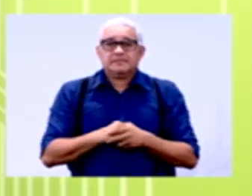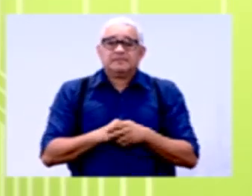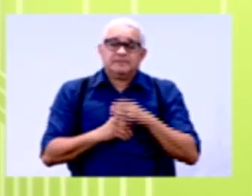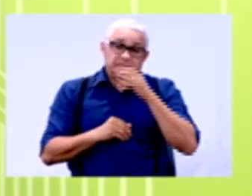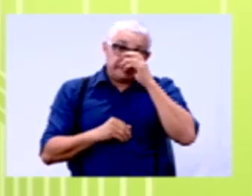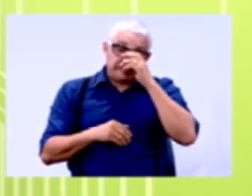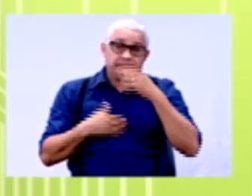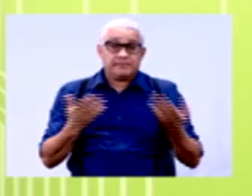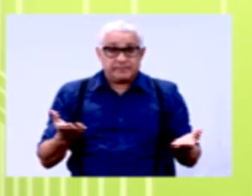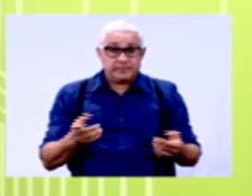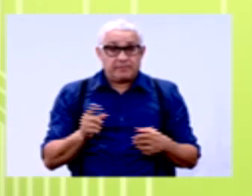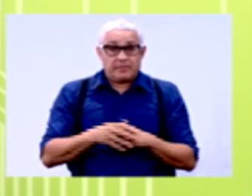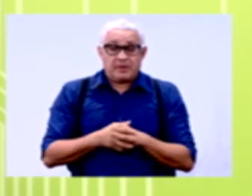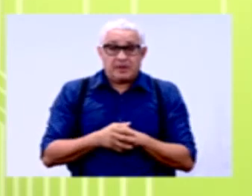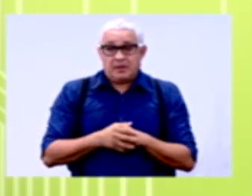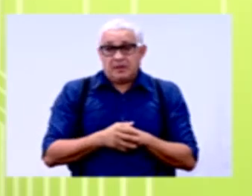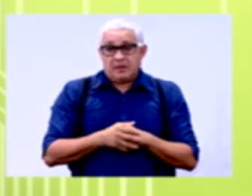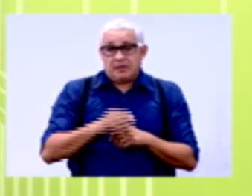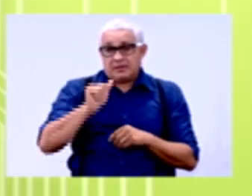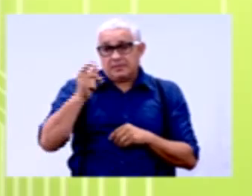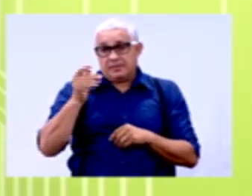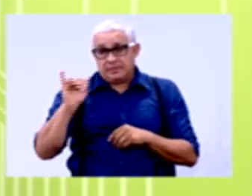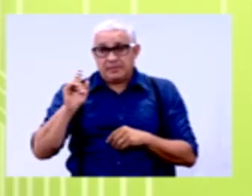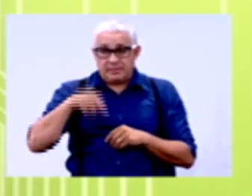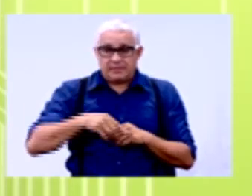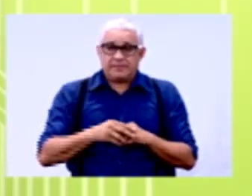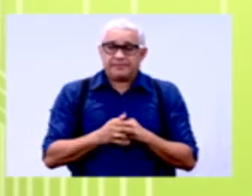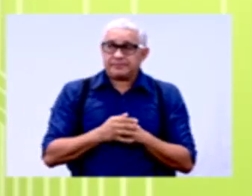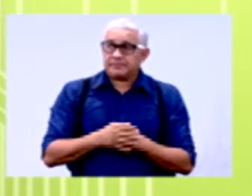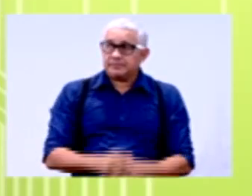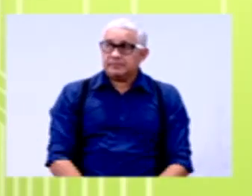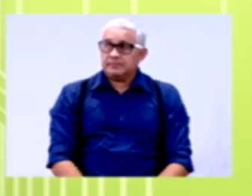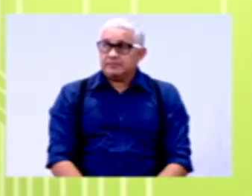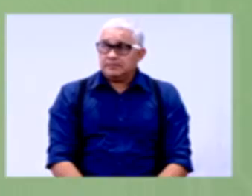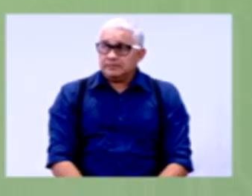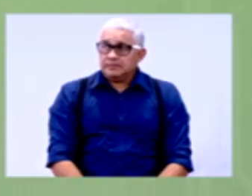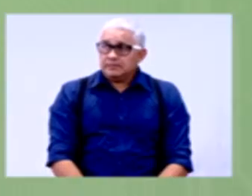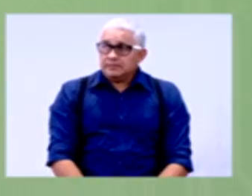Então, basicamente, quando a gente fala de API, estamos falando disso.